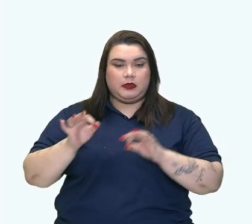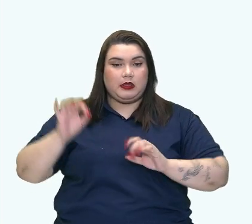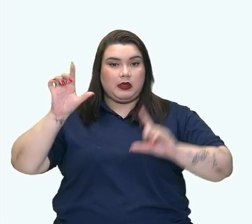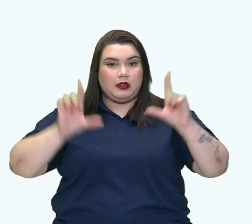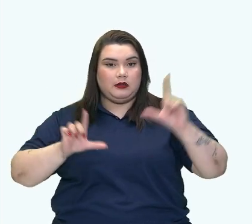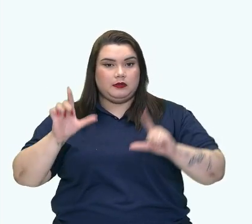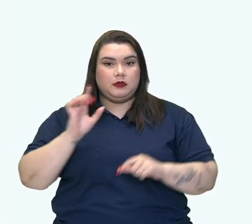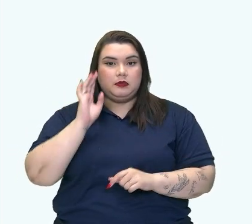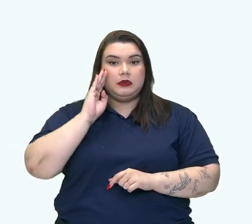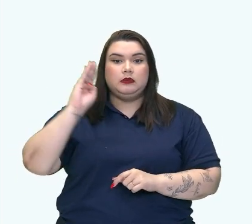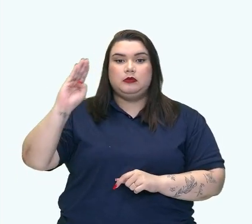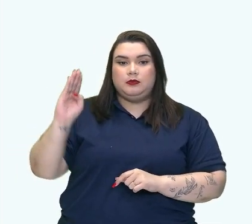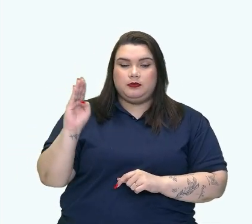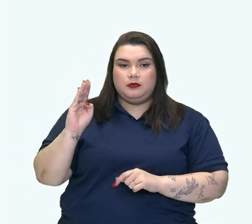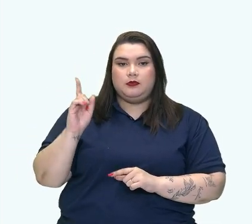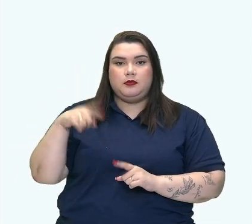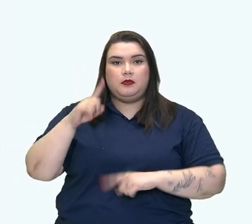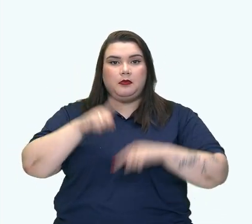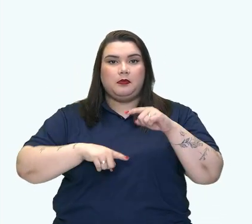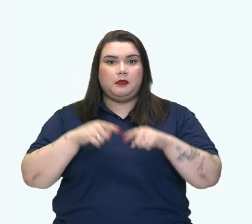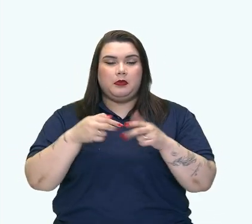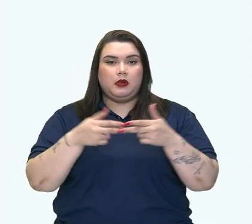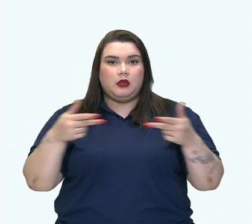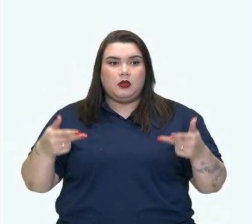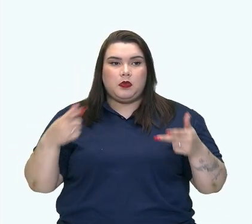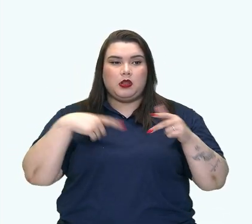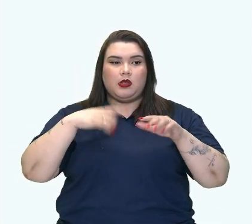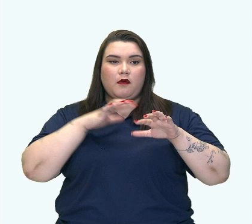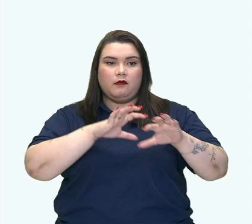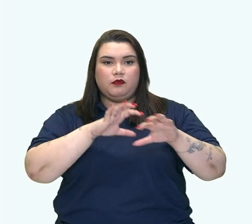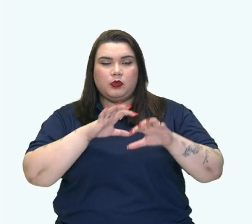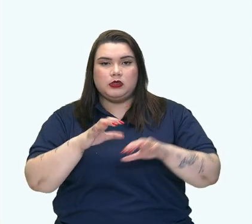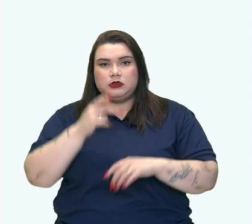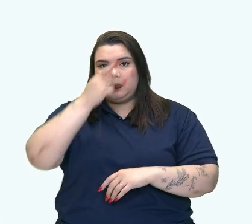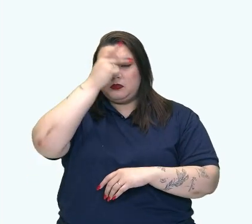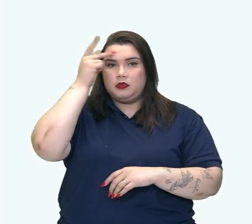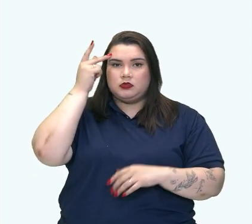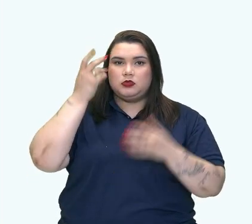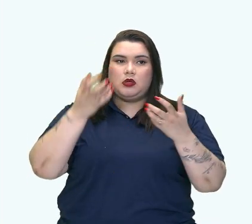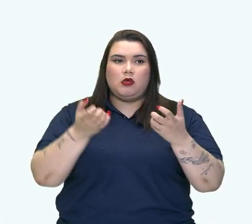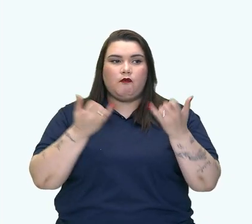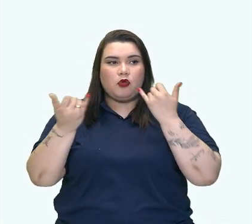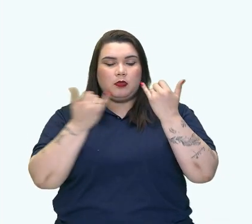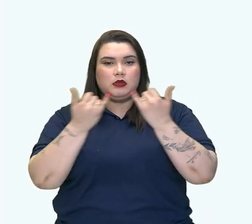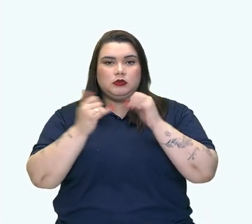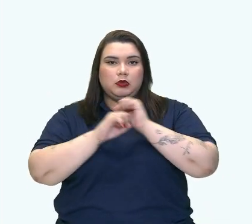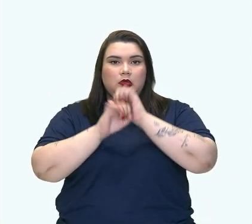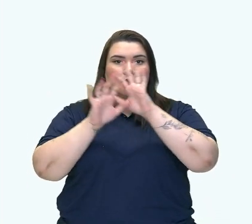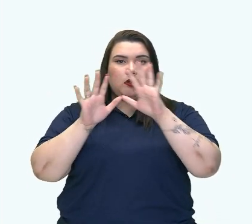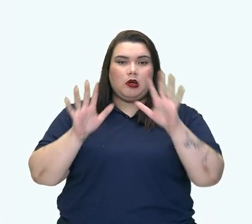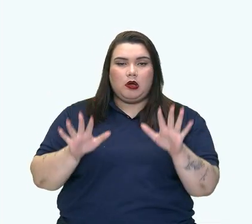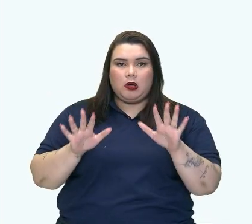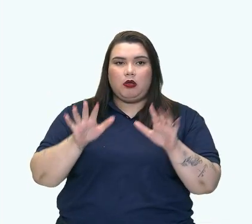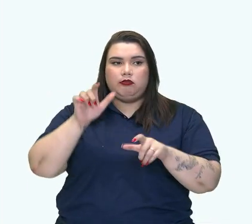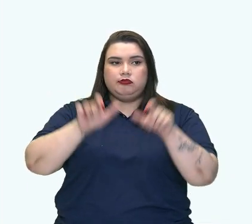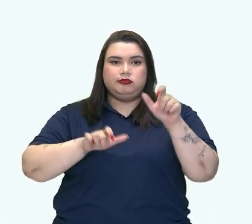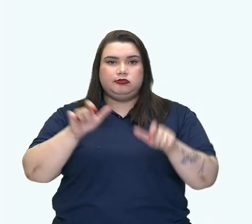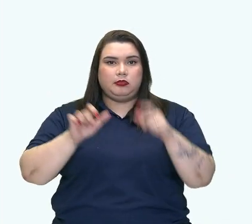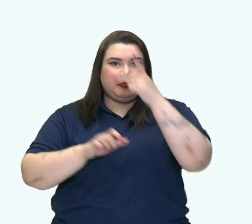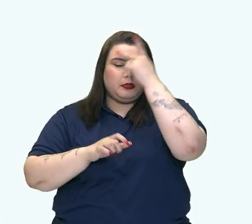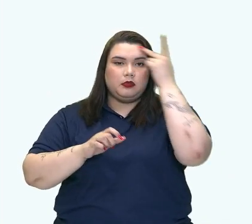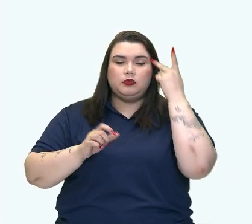é um equipamento de convencimento, de transmissão de informação e de